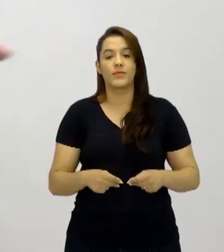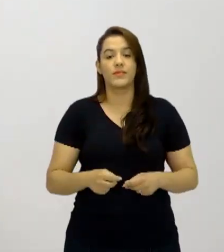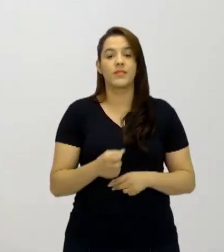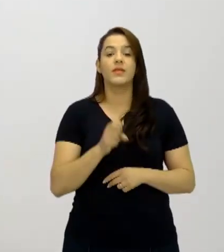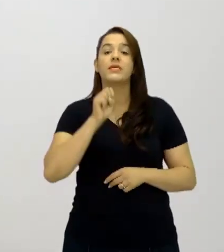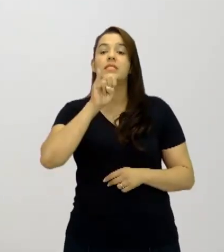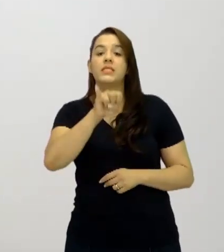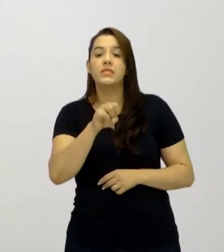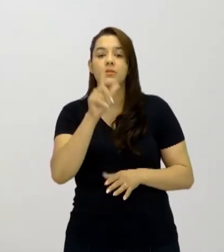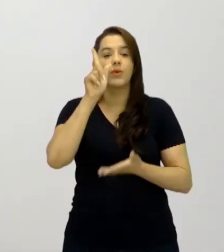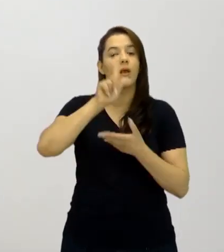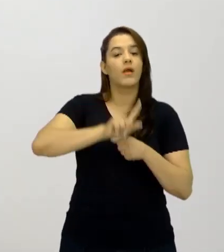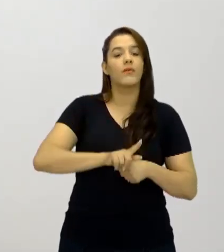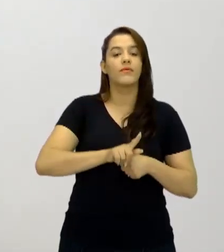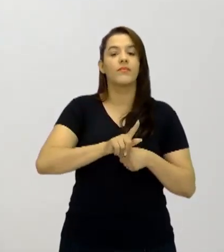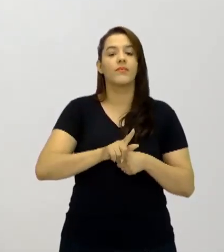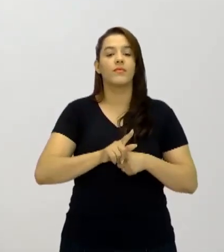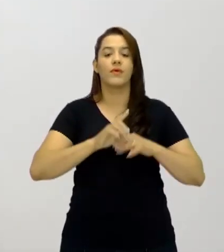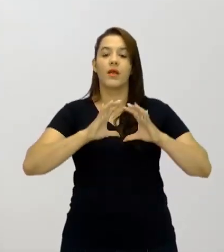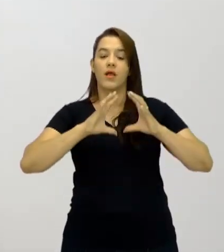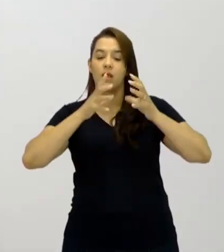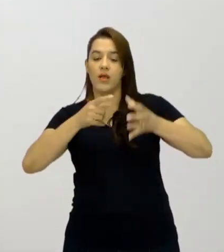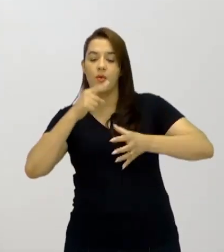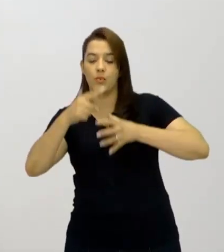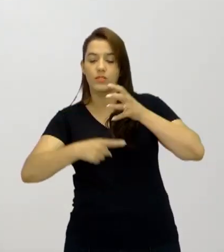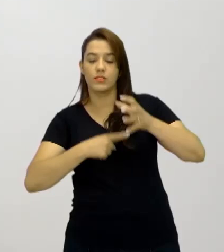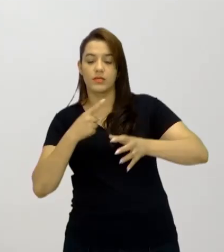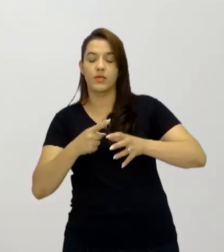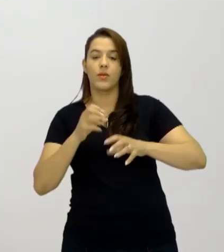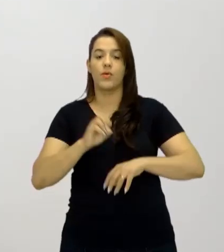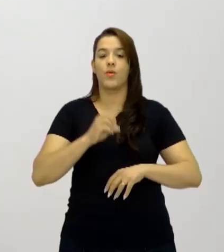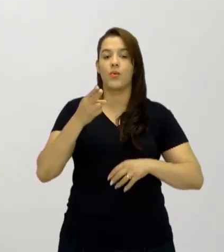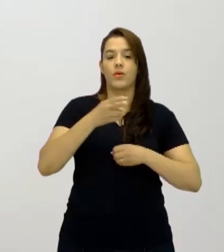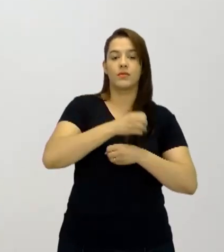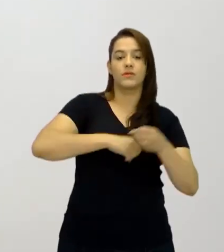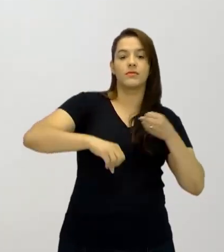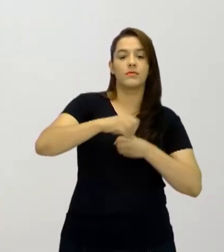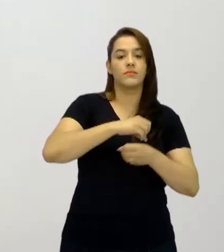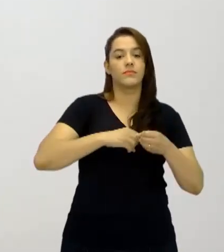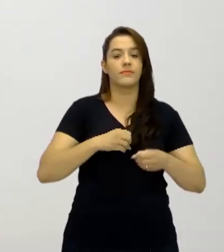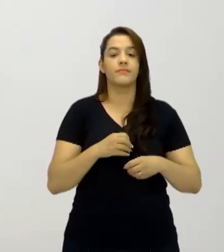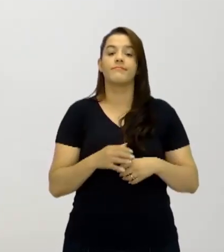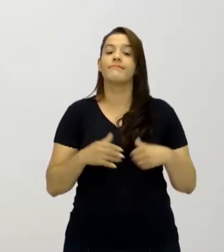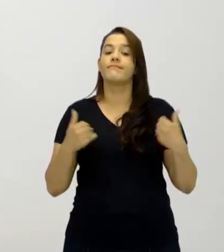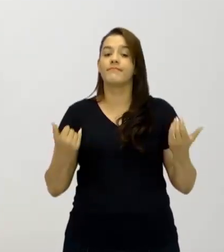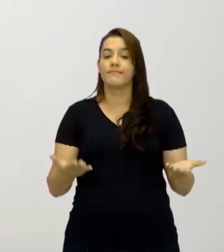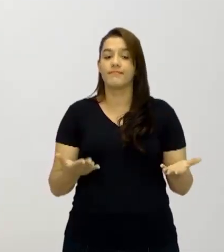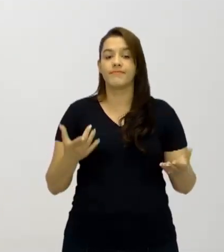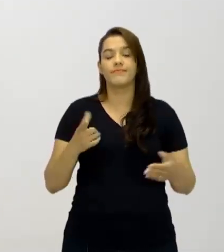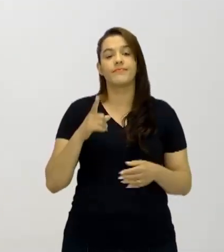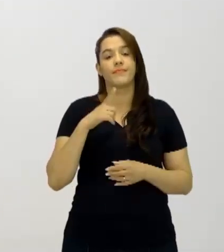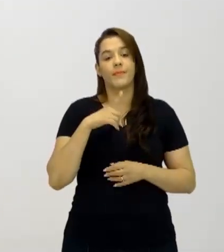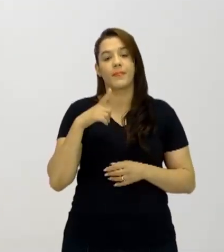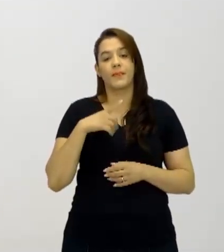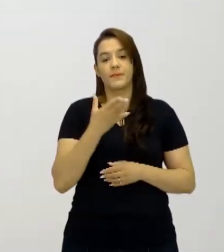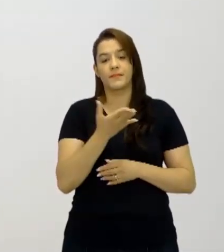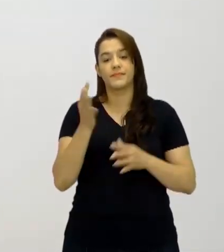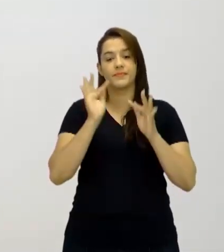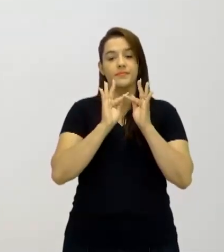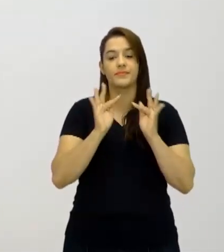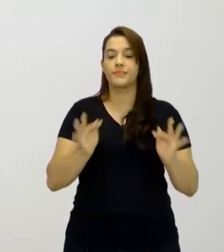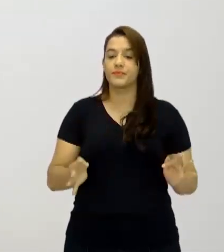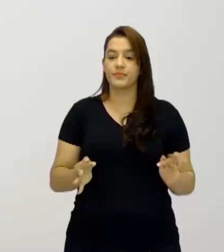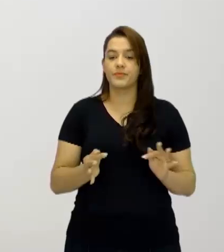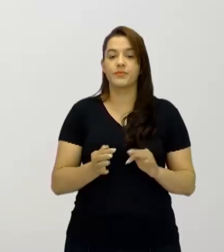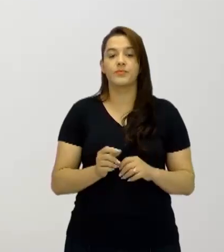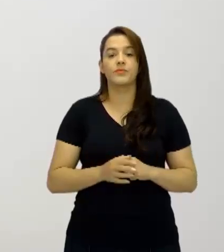é a gravidade... É a rotação, a translação, mas o que isso tem a ver e tal? Tem a ver uma coisa muito simples, eu trouxe,